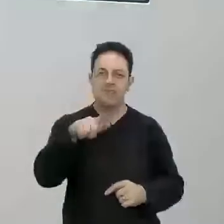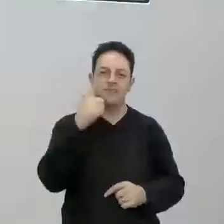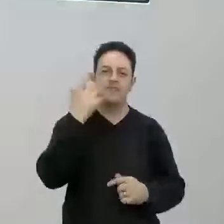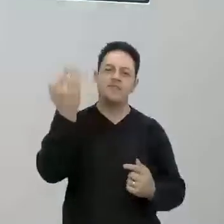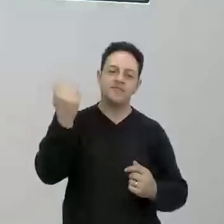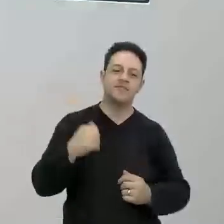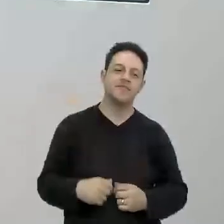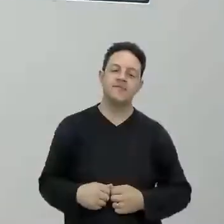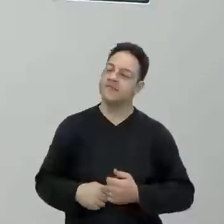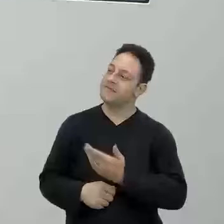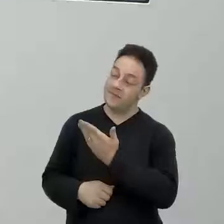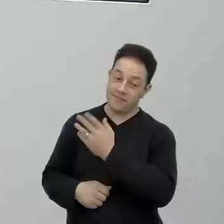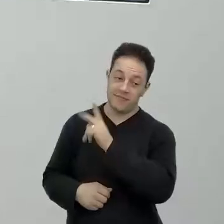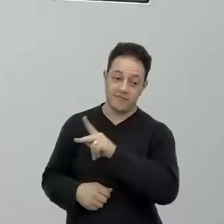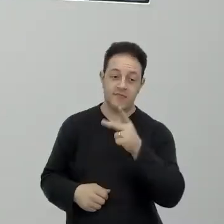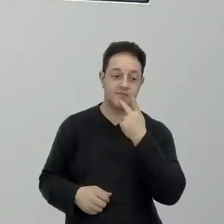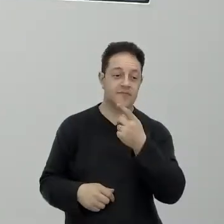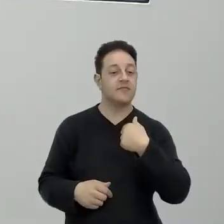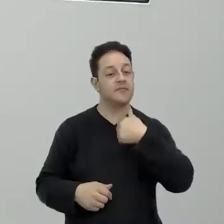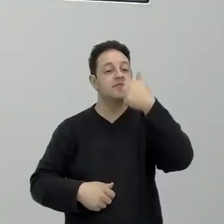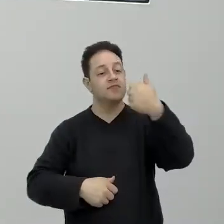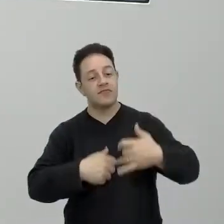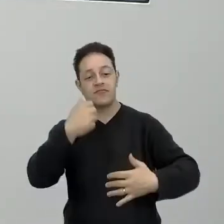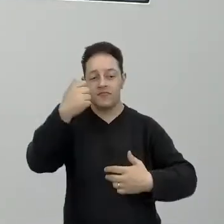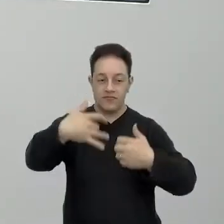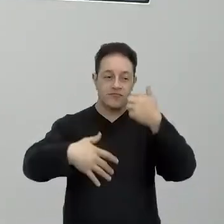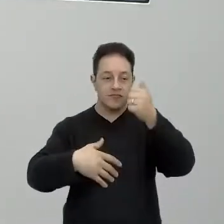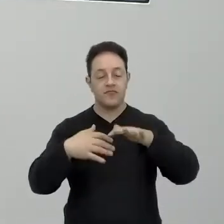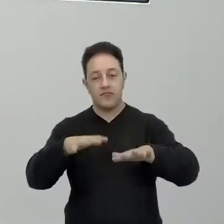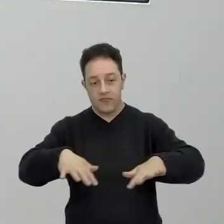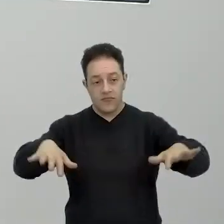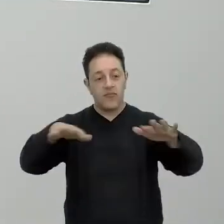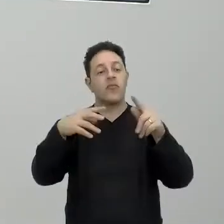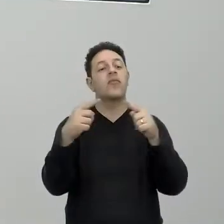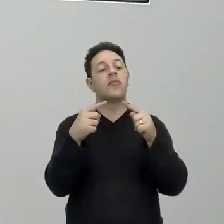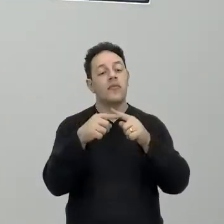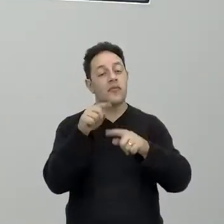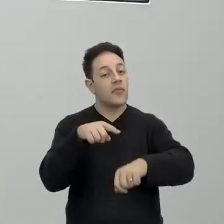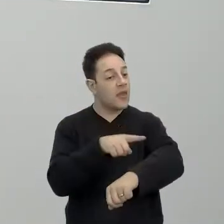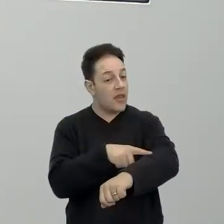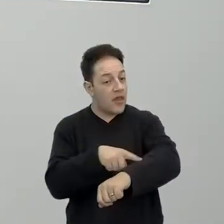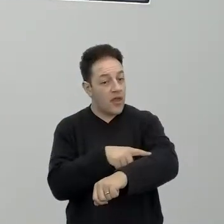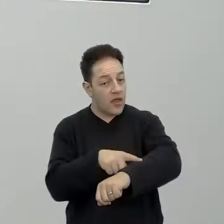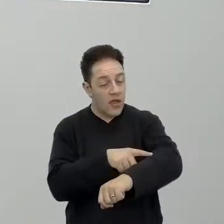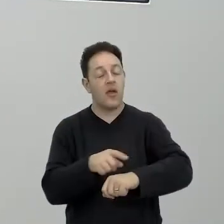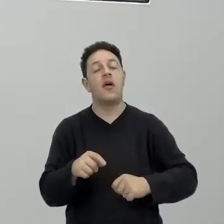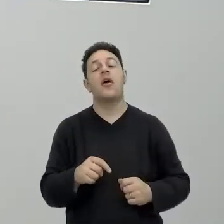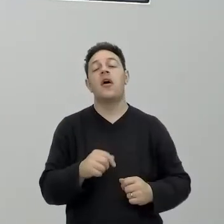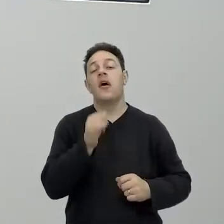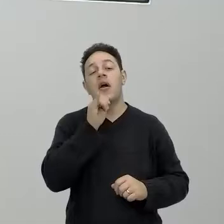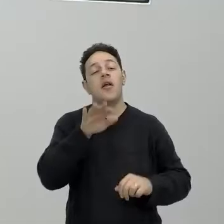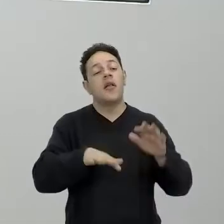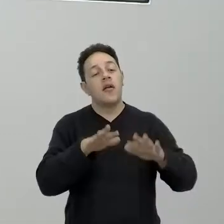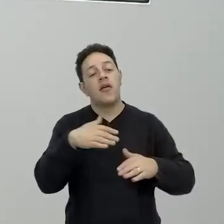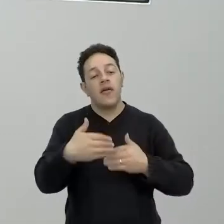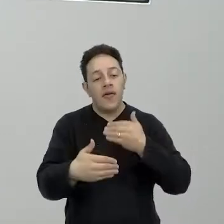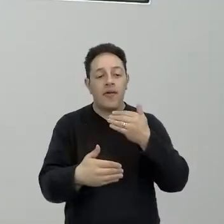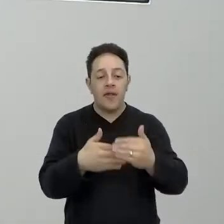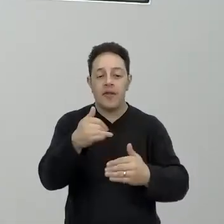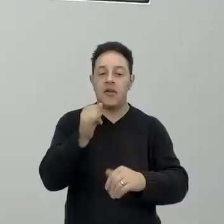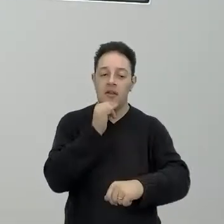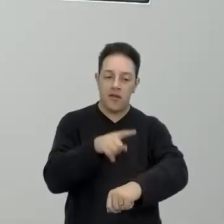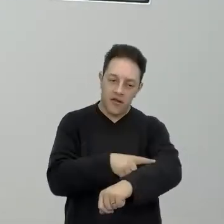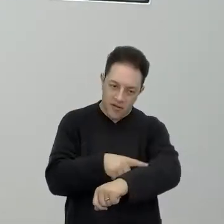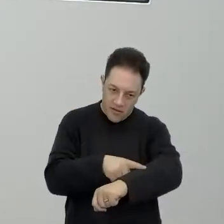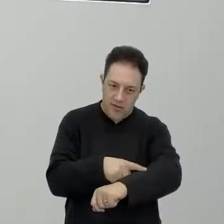né? Então tudo isso que eu acabei de falar para vocês tem a ver com essa ideia de raça. Na medida em que a raça,